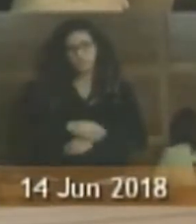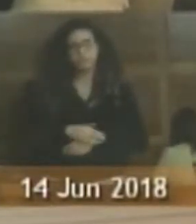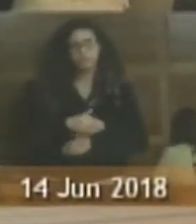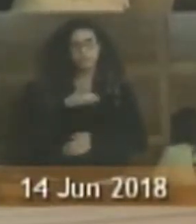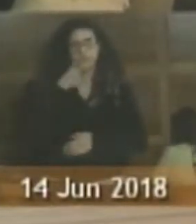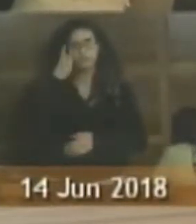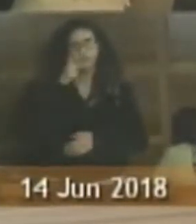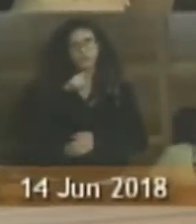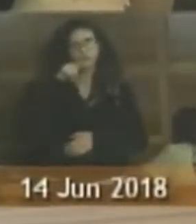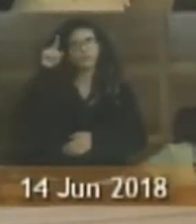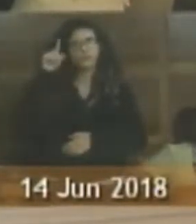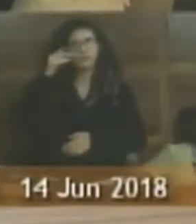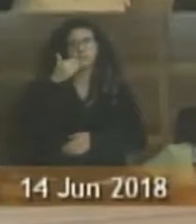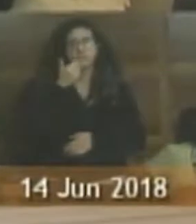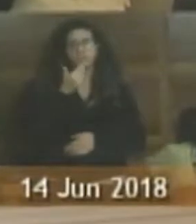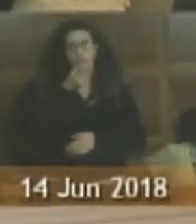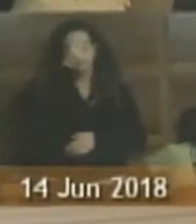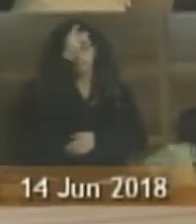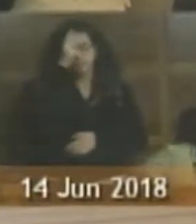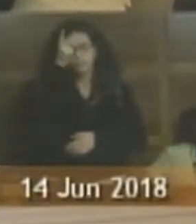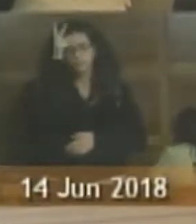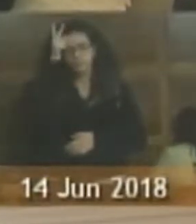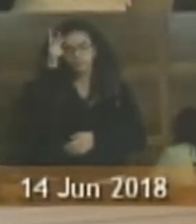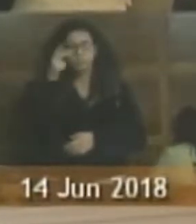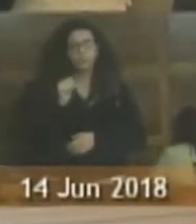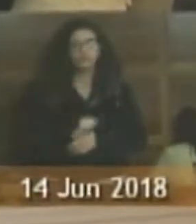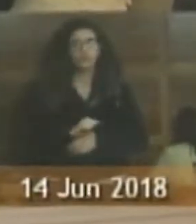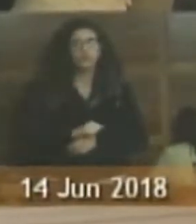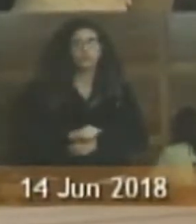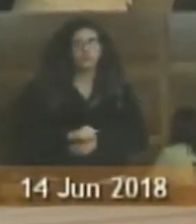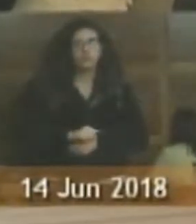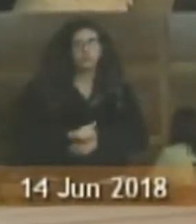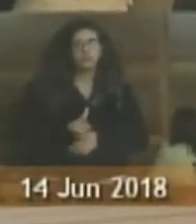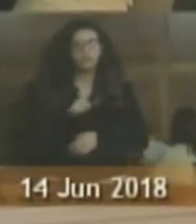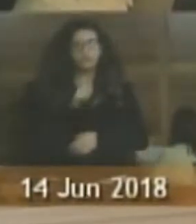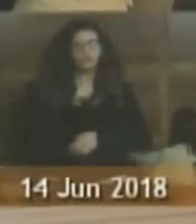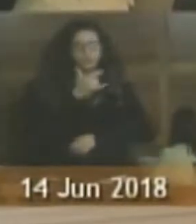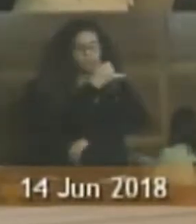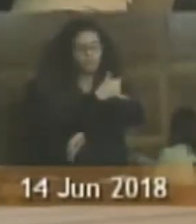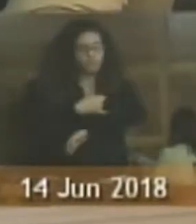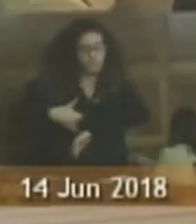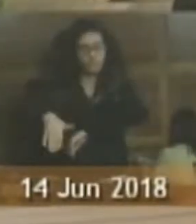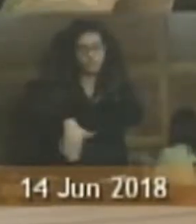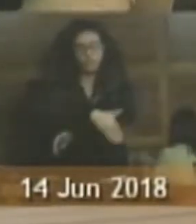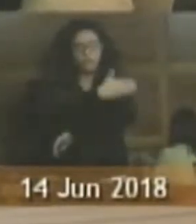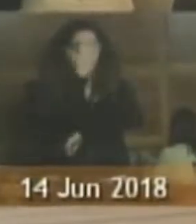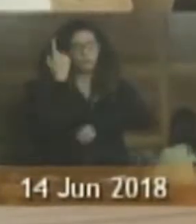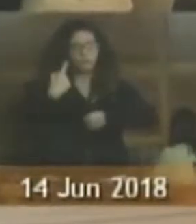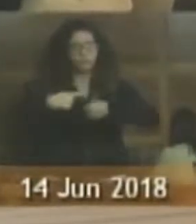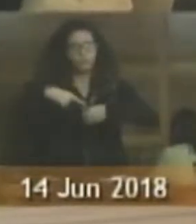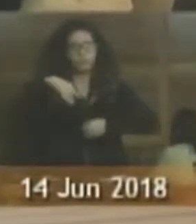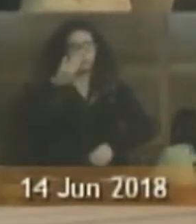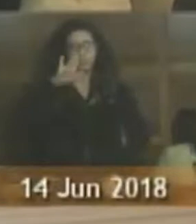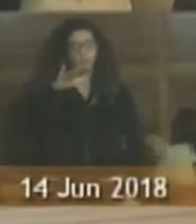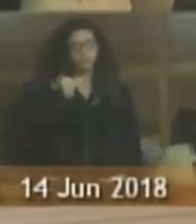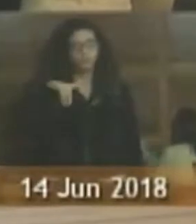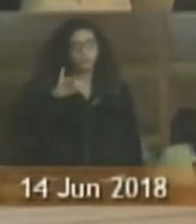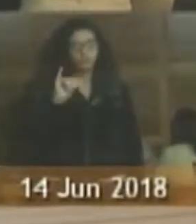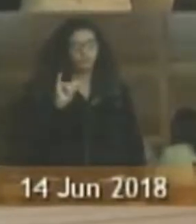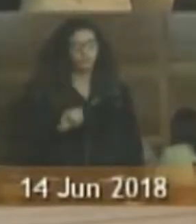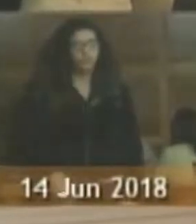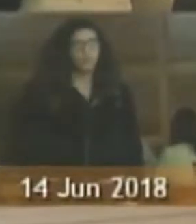Léo Marmoraria, indicando ao prefeito municipal recapeamento asfáltico da rua Lambari, no bairro Bracuí.